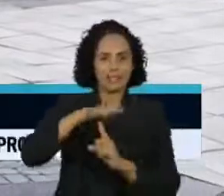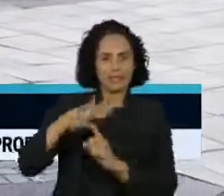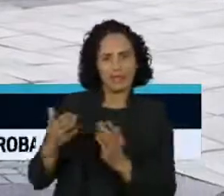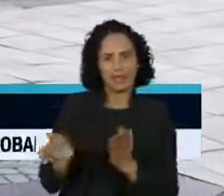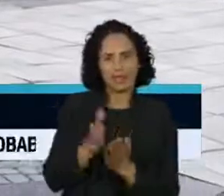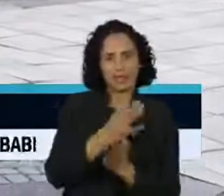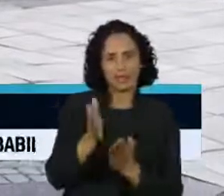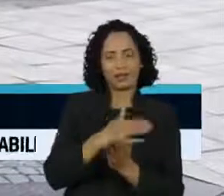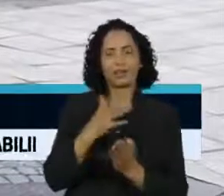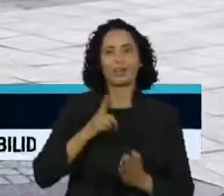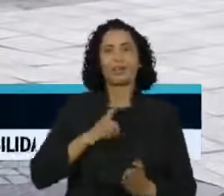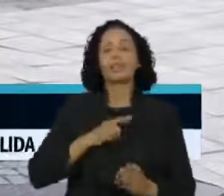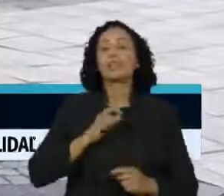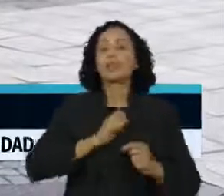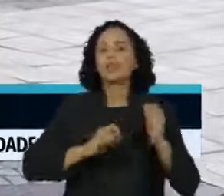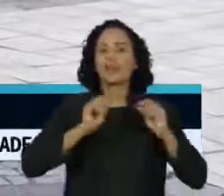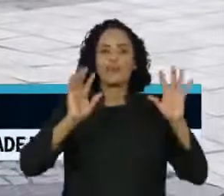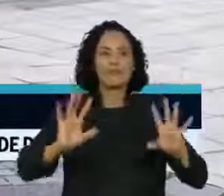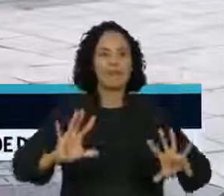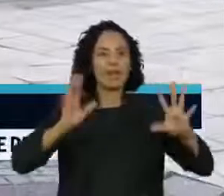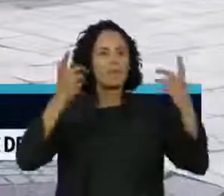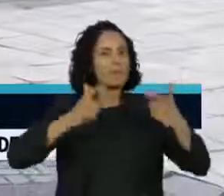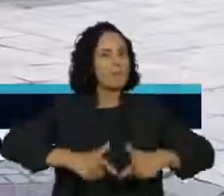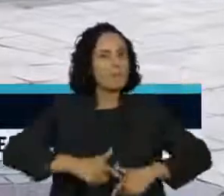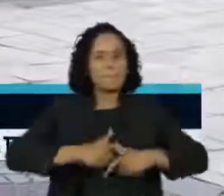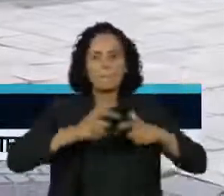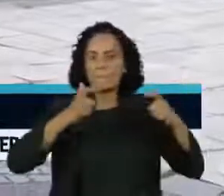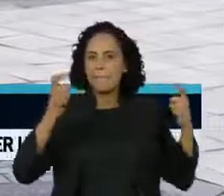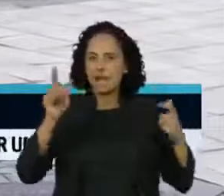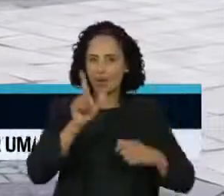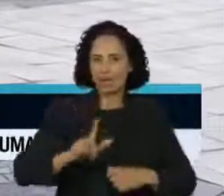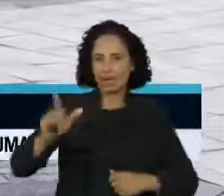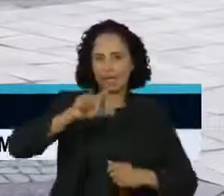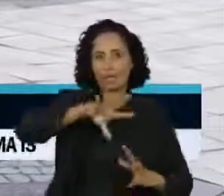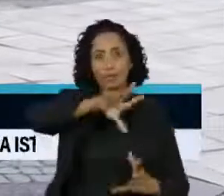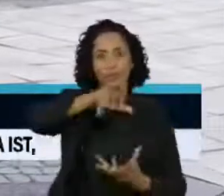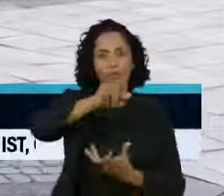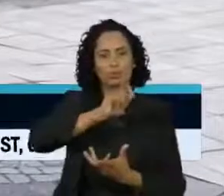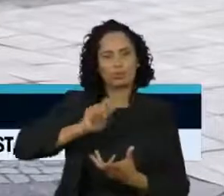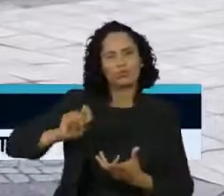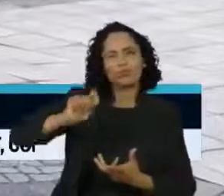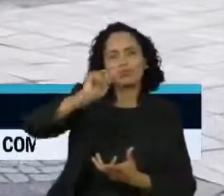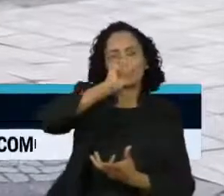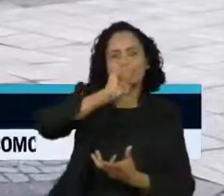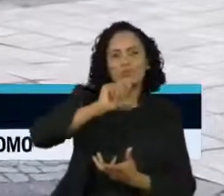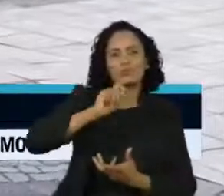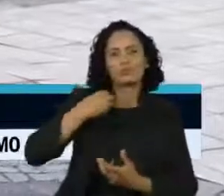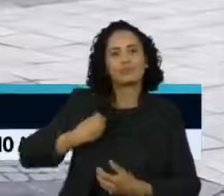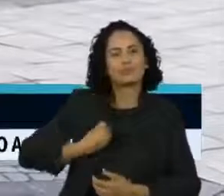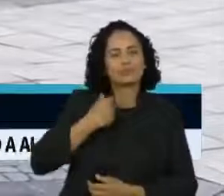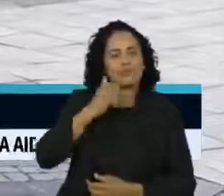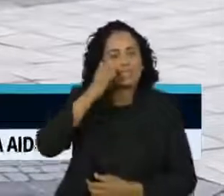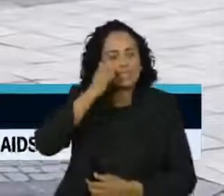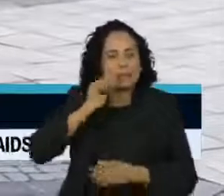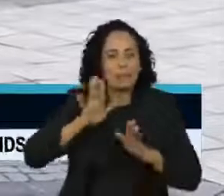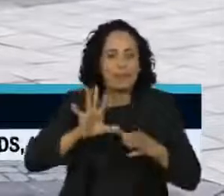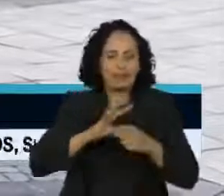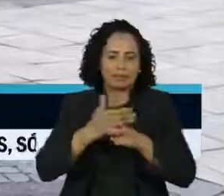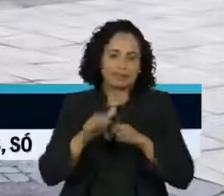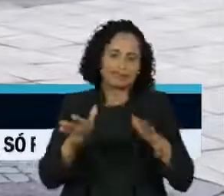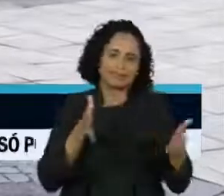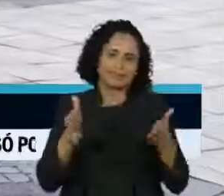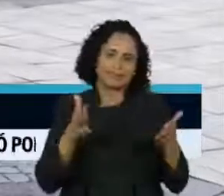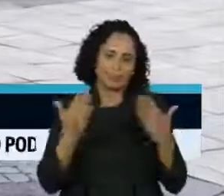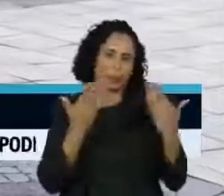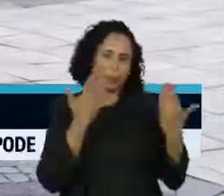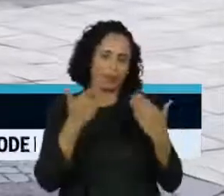maior evento literário do mundo, retomou parcialmente o formato presencial, mas nem de longe se compara aos anos pré-pandemia. Mais de 2